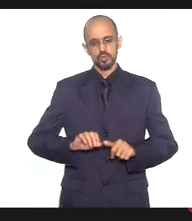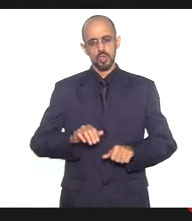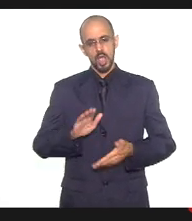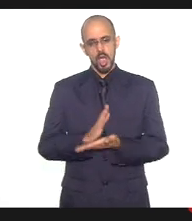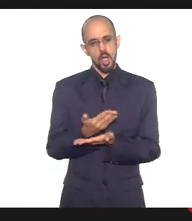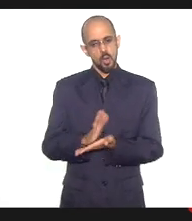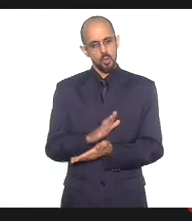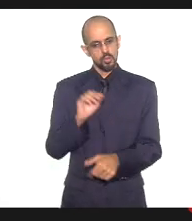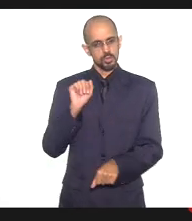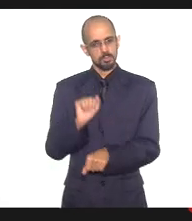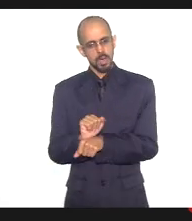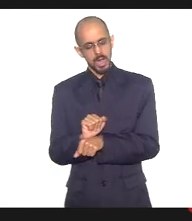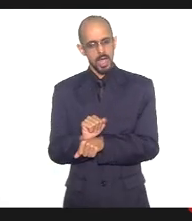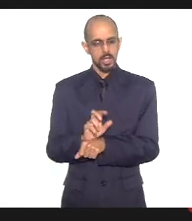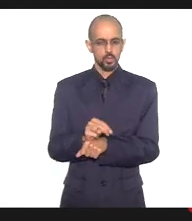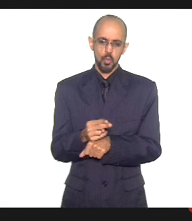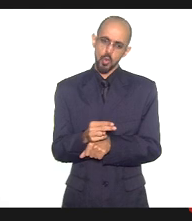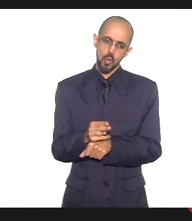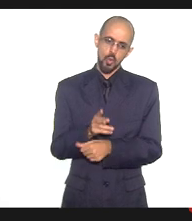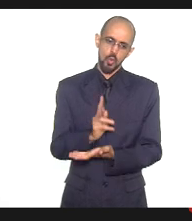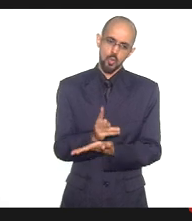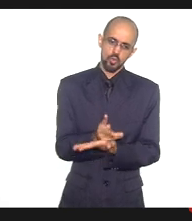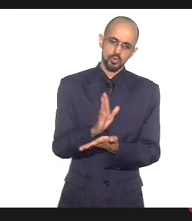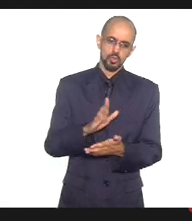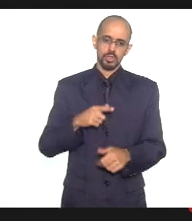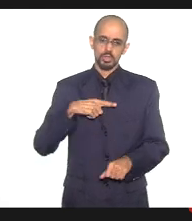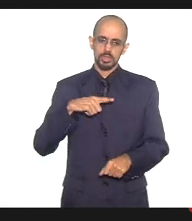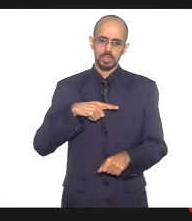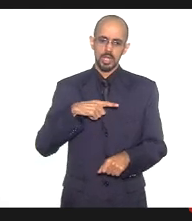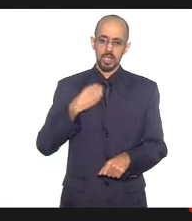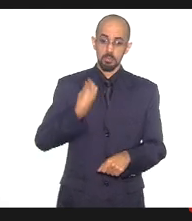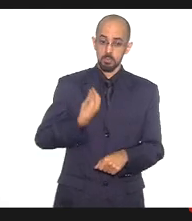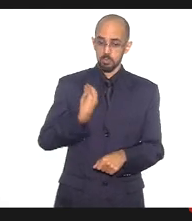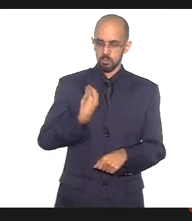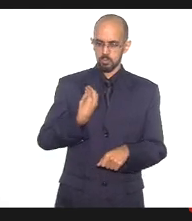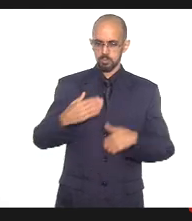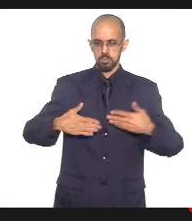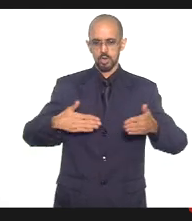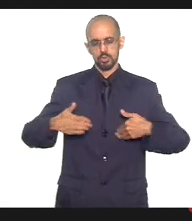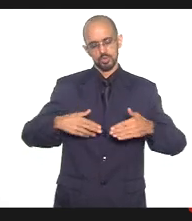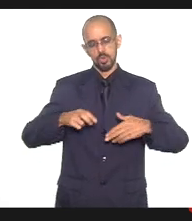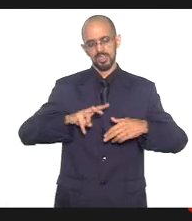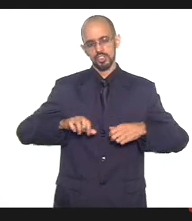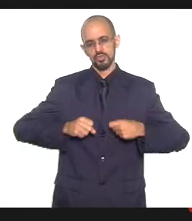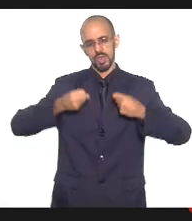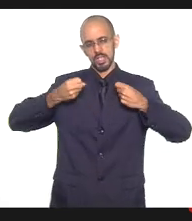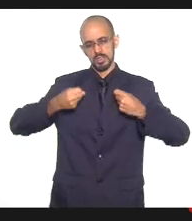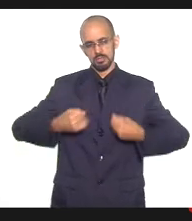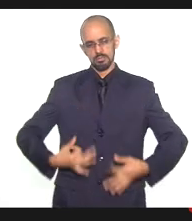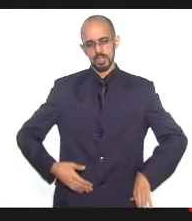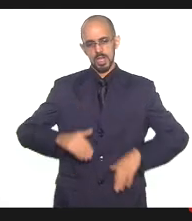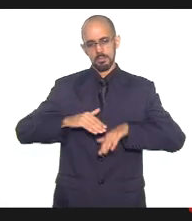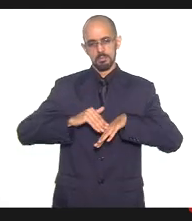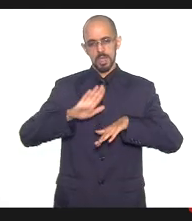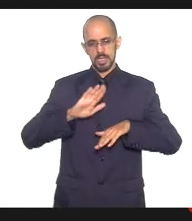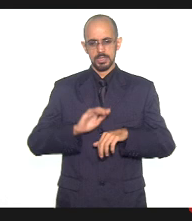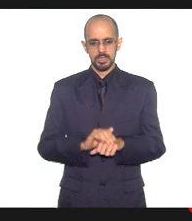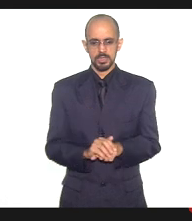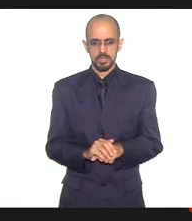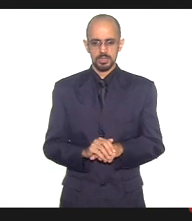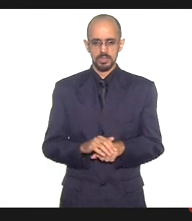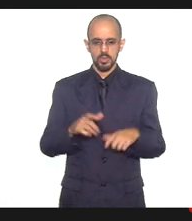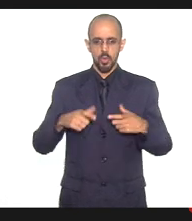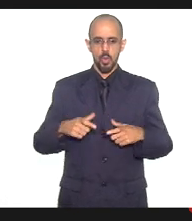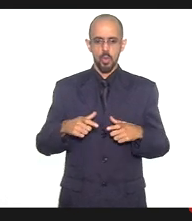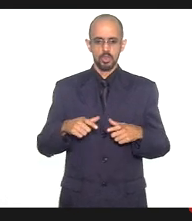que é operadora ou não operadora, né? E tem ativos em produção, né, que a gente vai detalhar mais aqui no litoral de Campos, onde a Shell